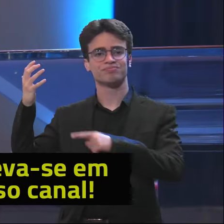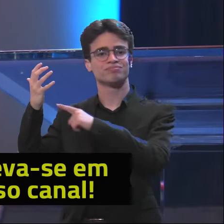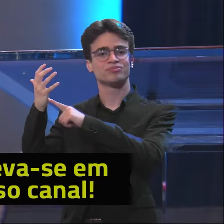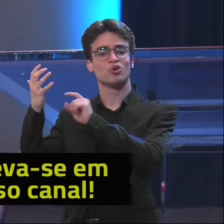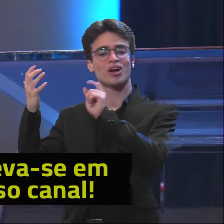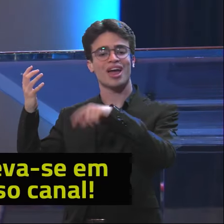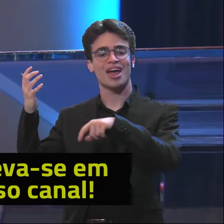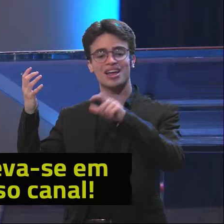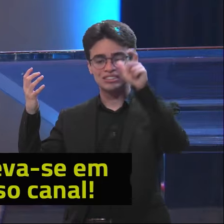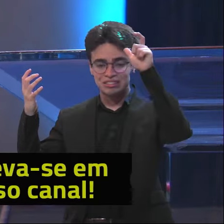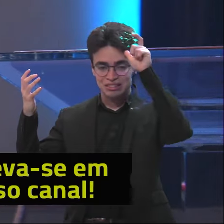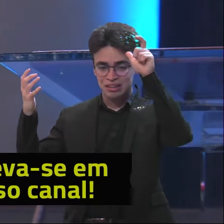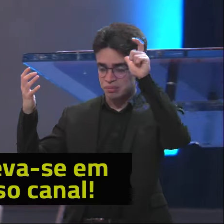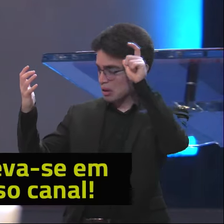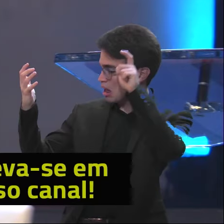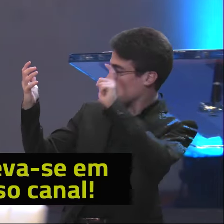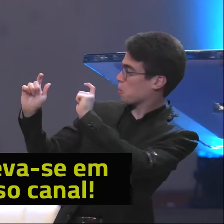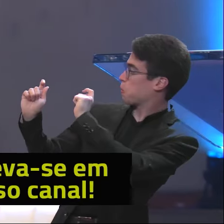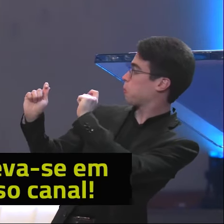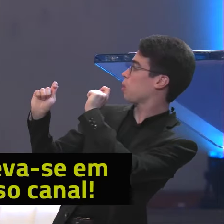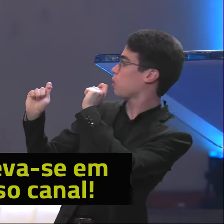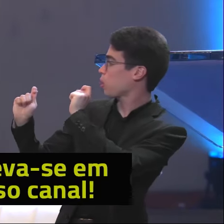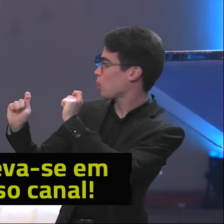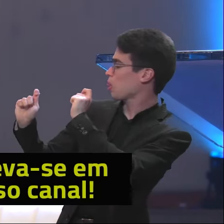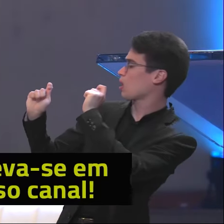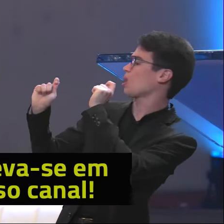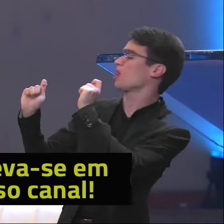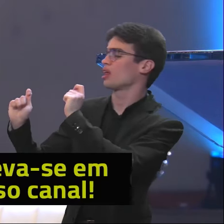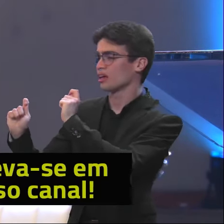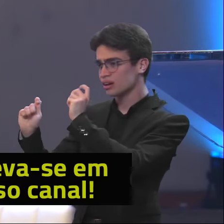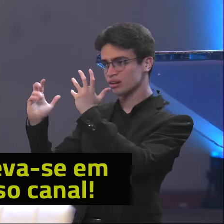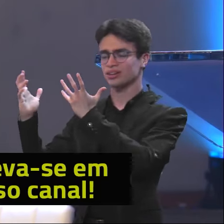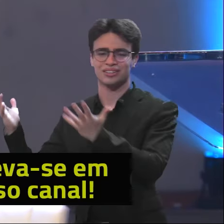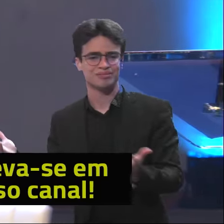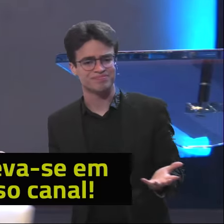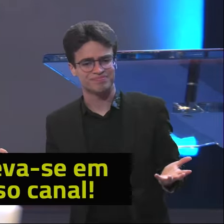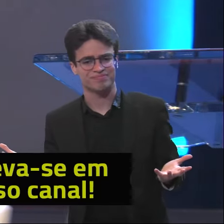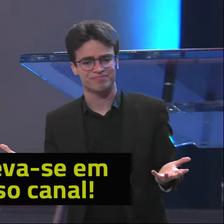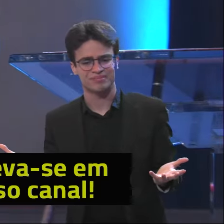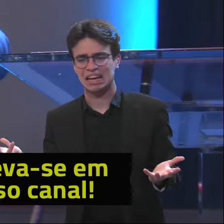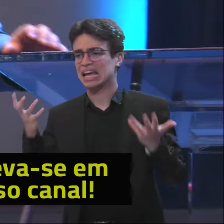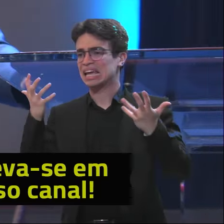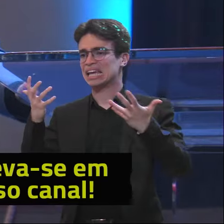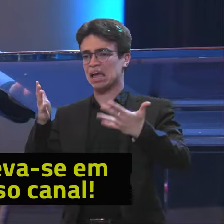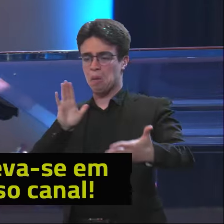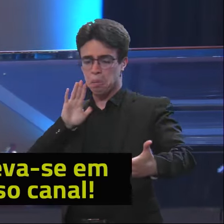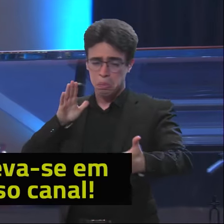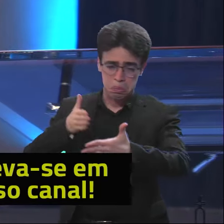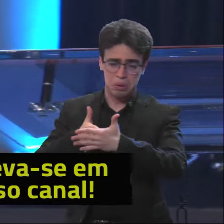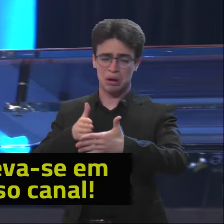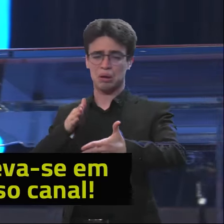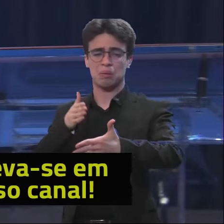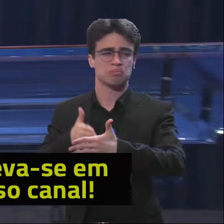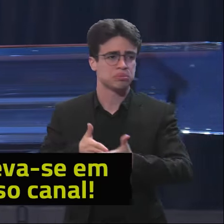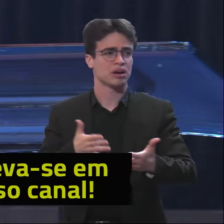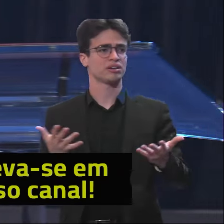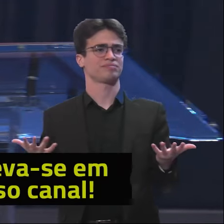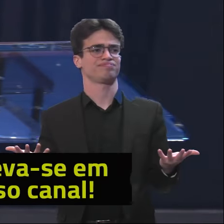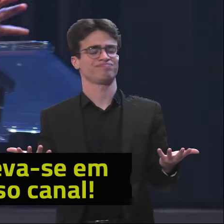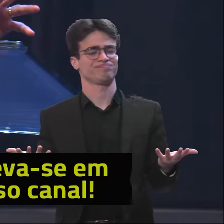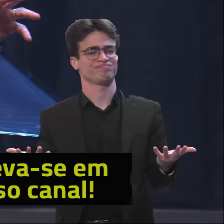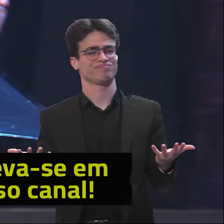inimigo, tentando frear projetos de Deus na minha vida. E sabe,